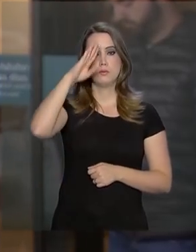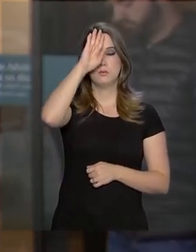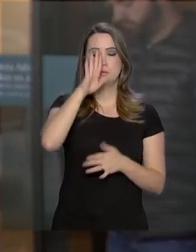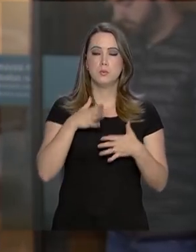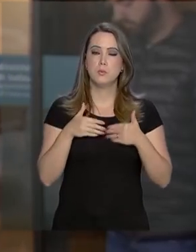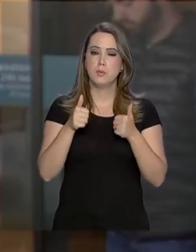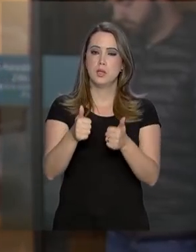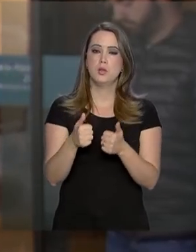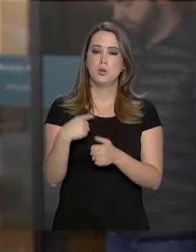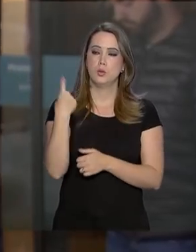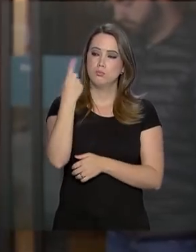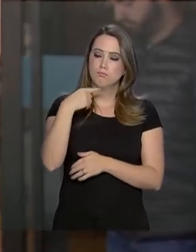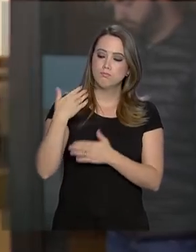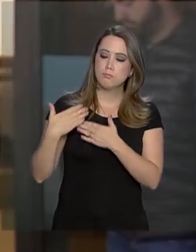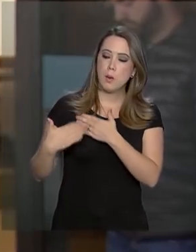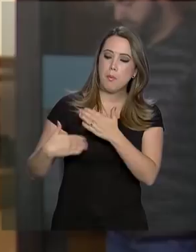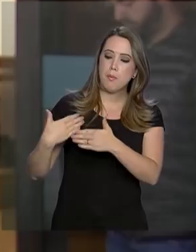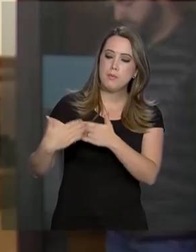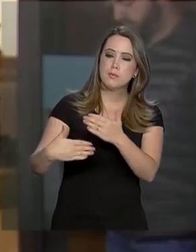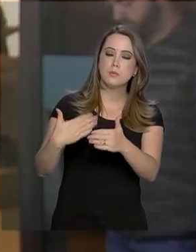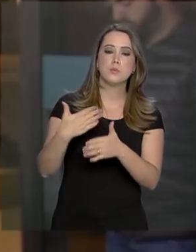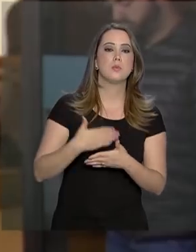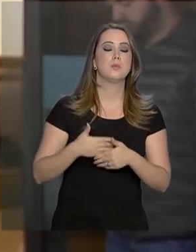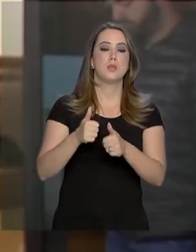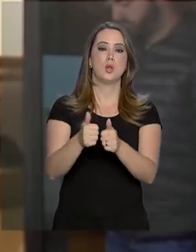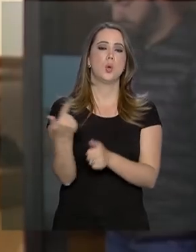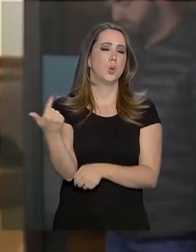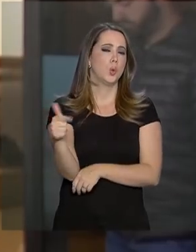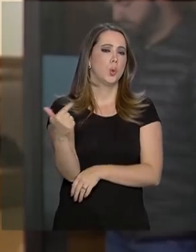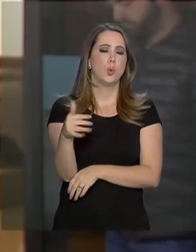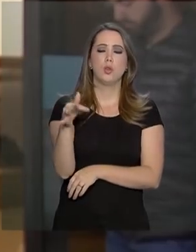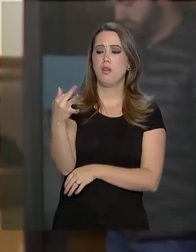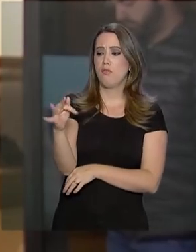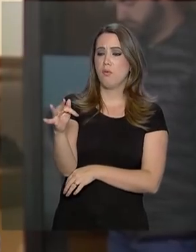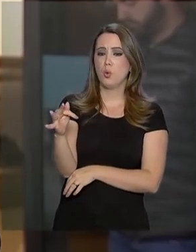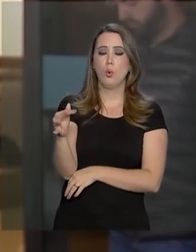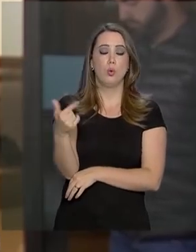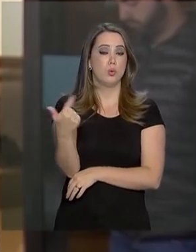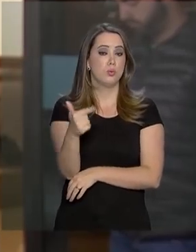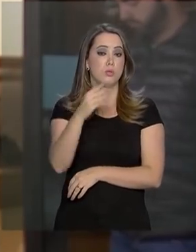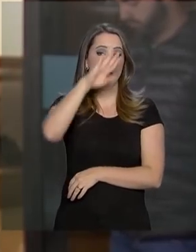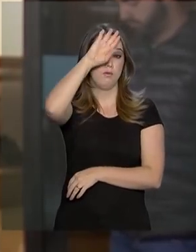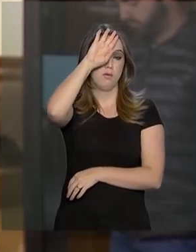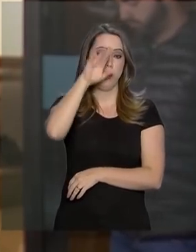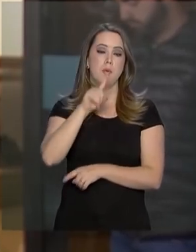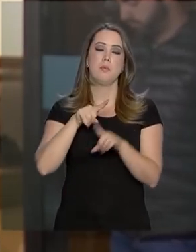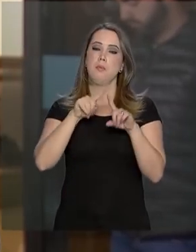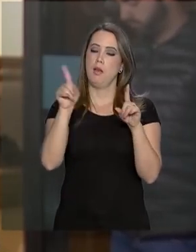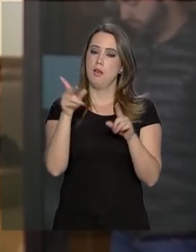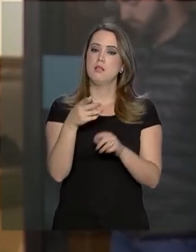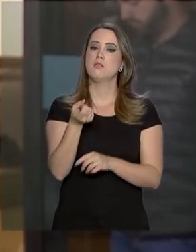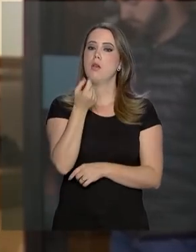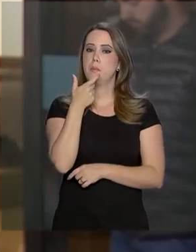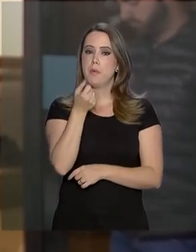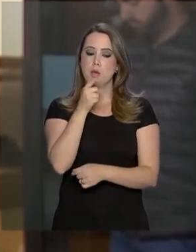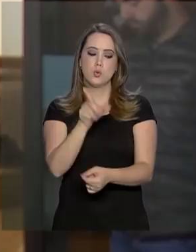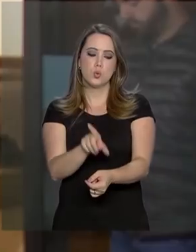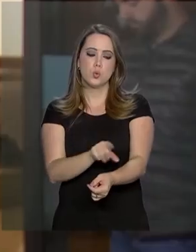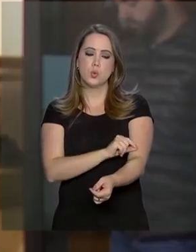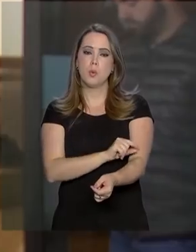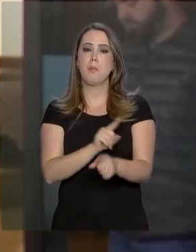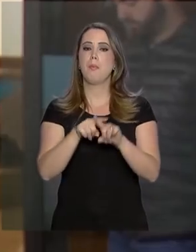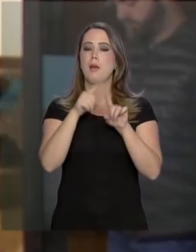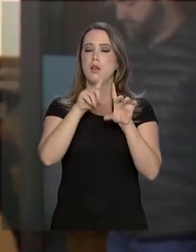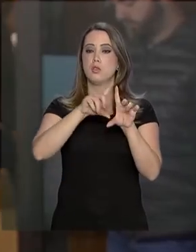horas segue sem febre sem dor recebendo antibióticos e com uma redução grande na